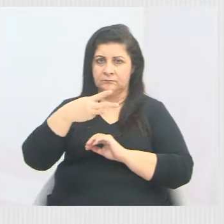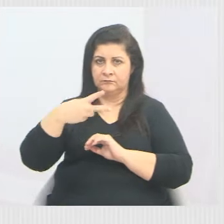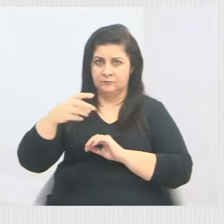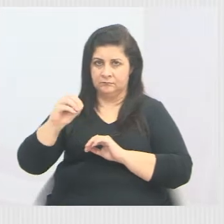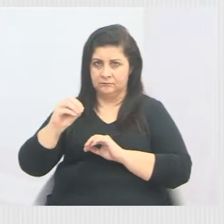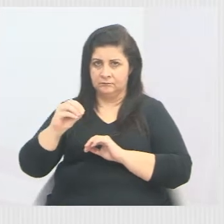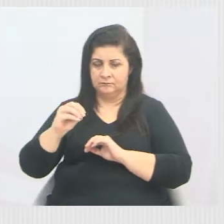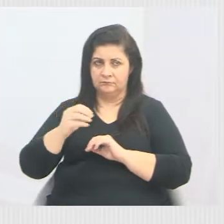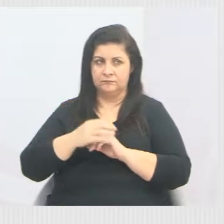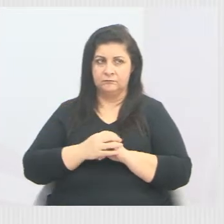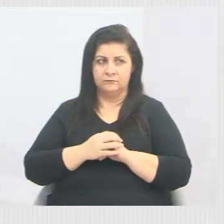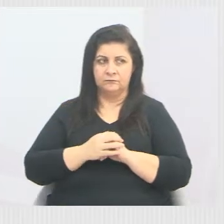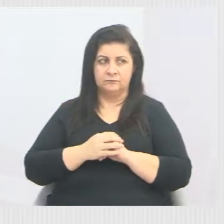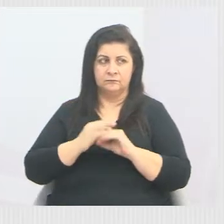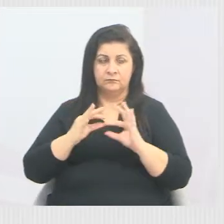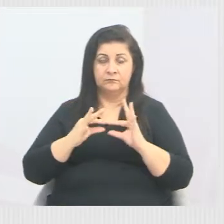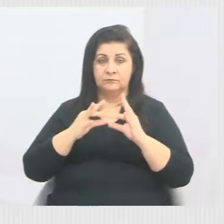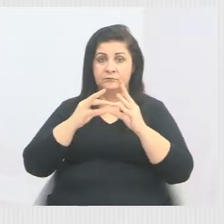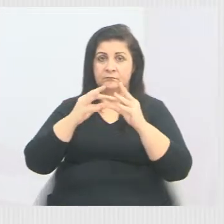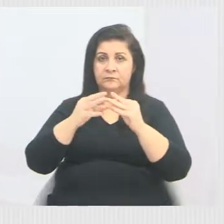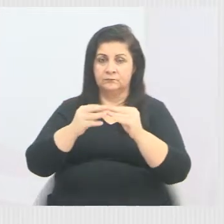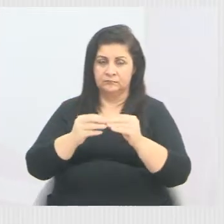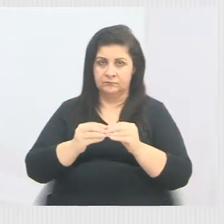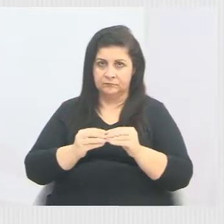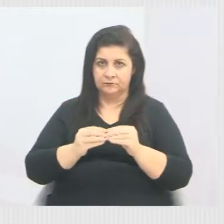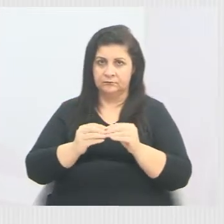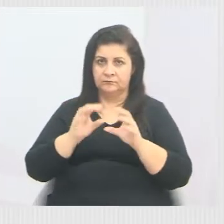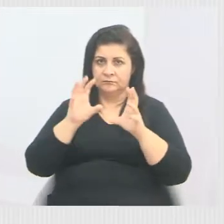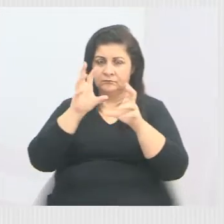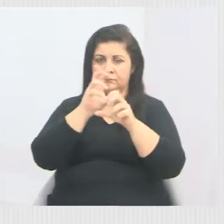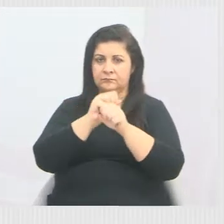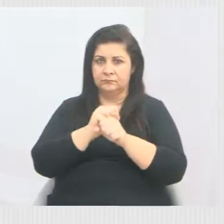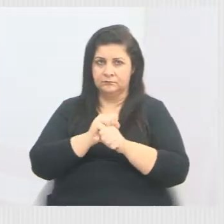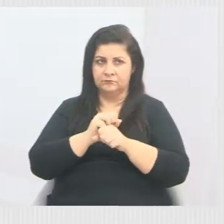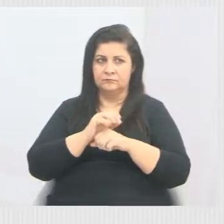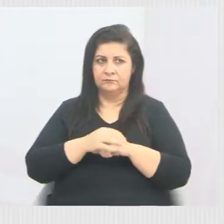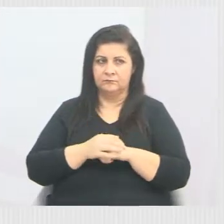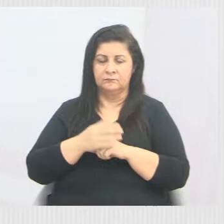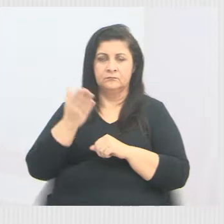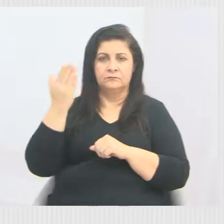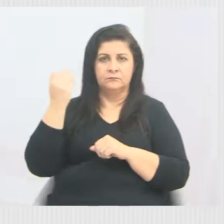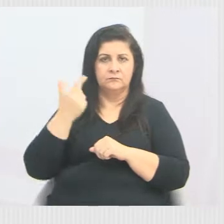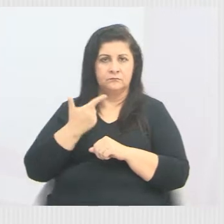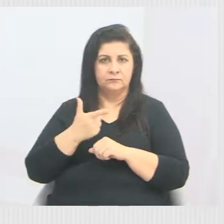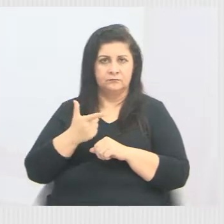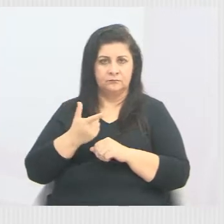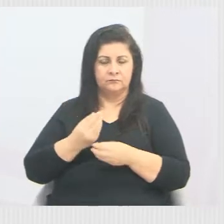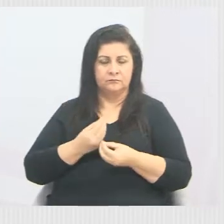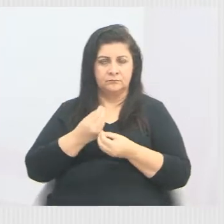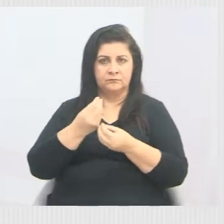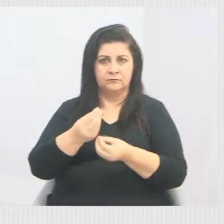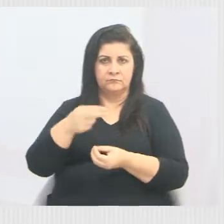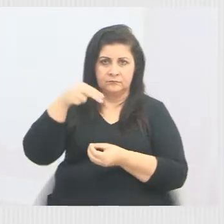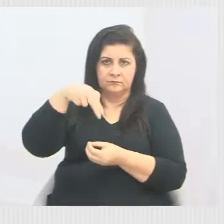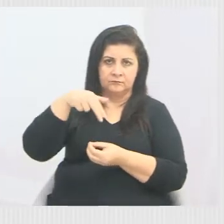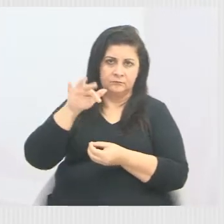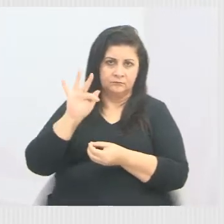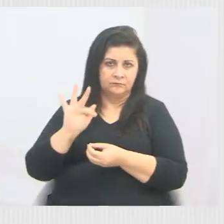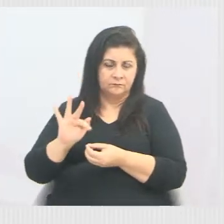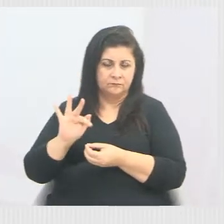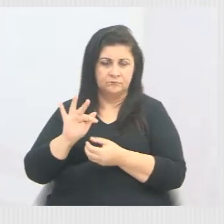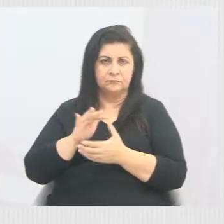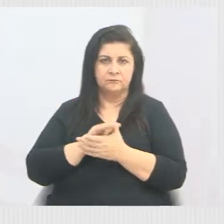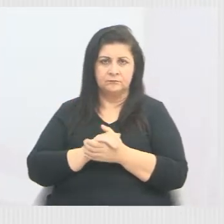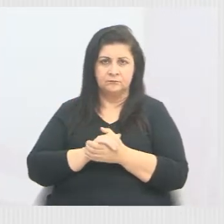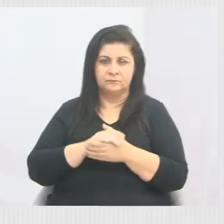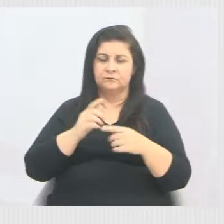2020, os empenhos que vieram para 2021, que ainda não tinha sido entregue notas fiscais com referência